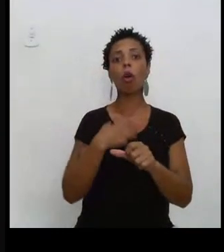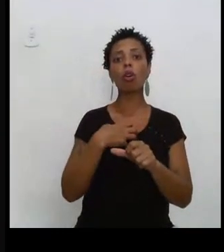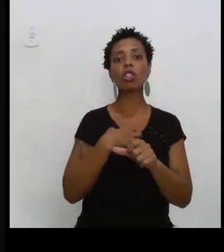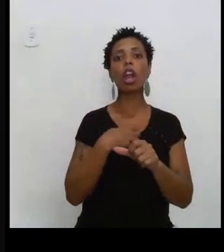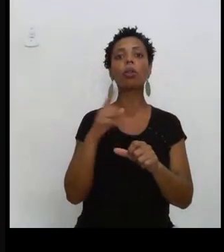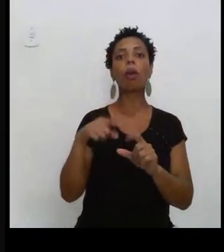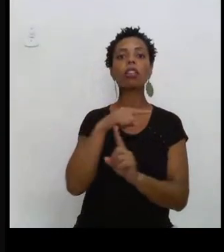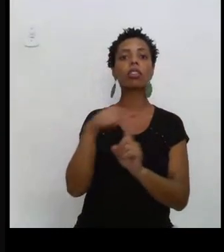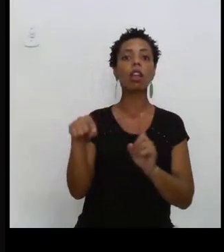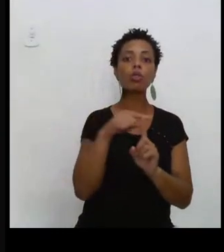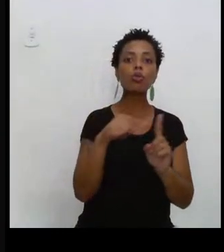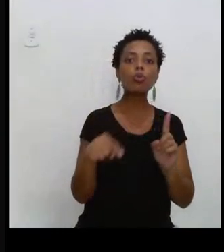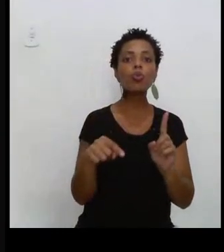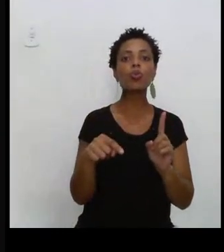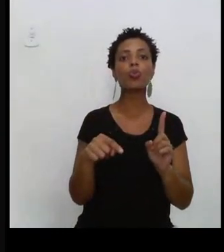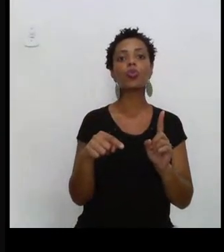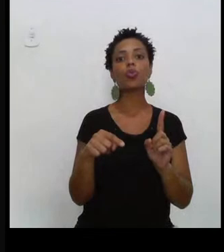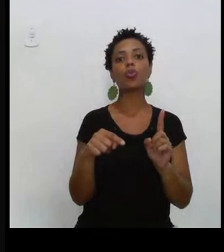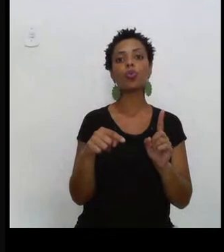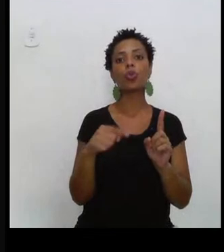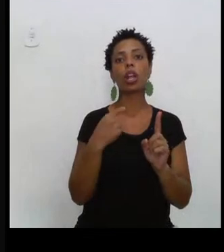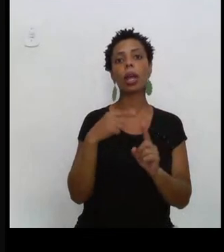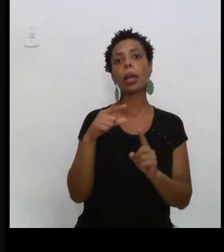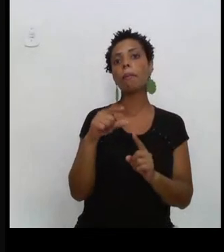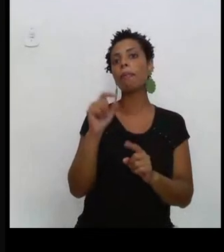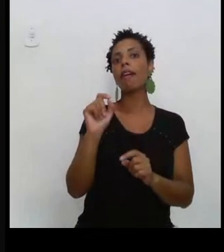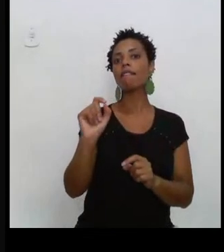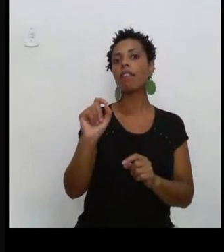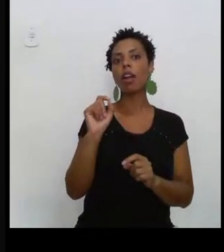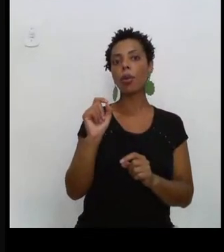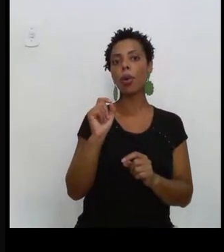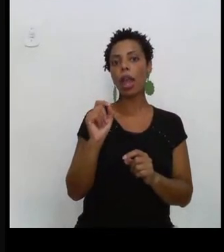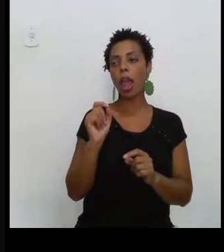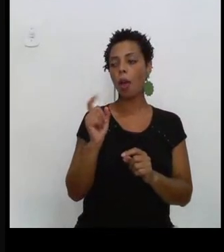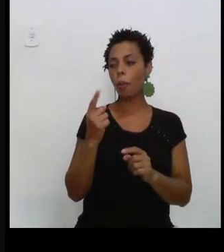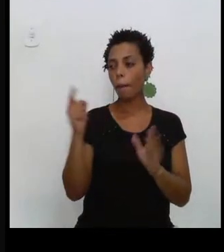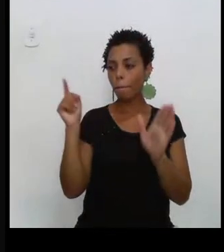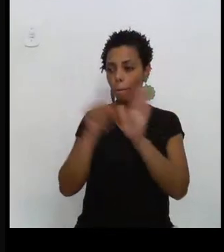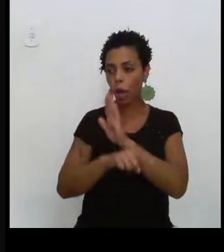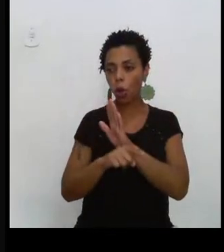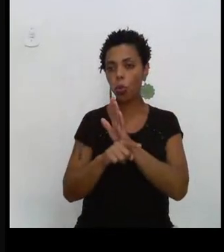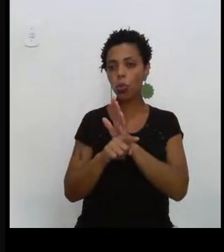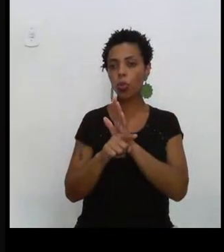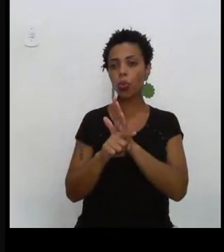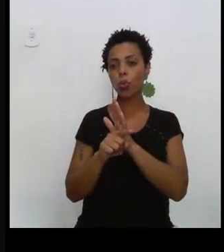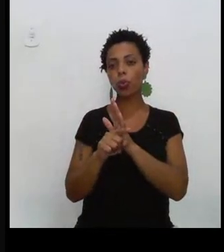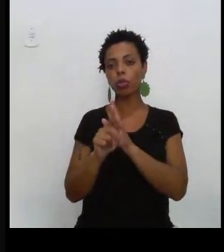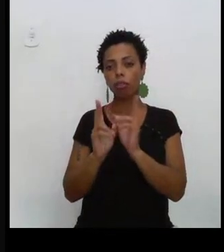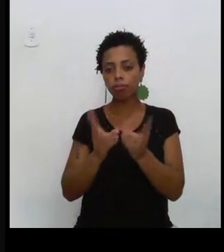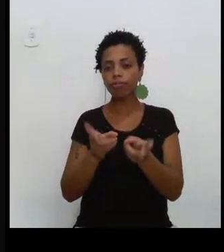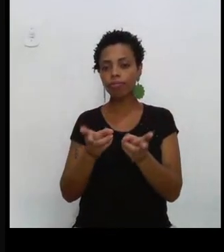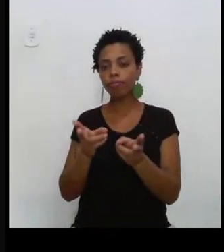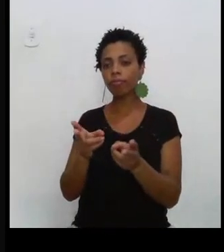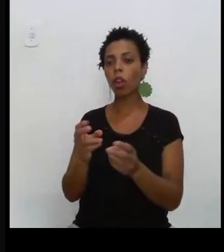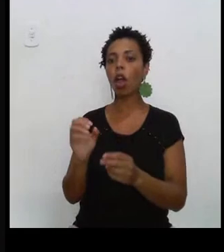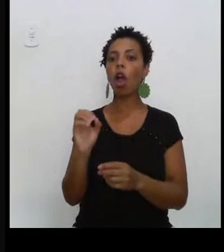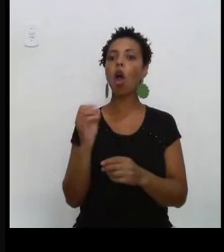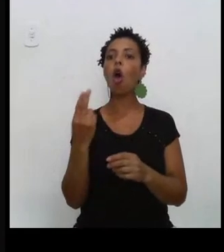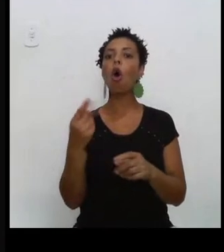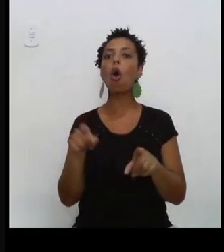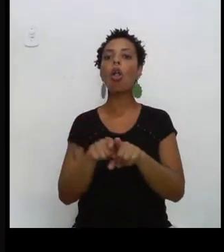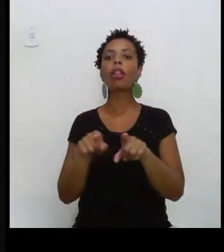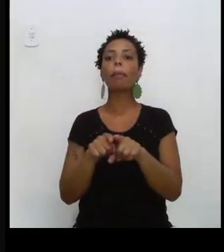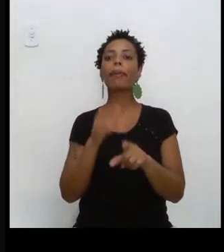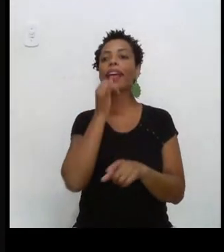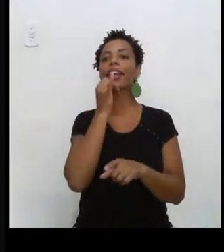uma pergunta não eu prefiro evitar uma fatiga do mar o que social concessionamento professora de